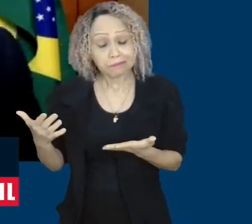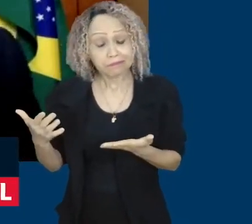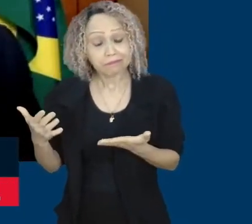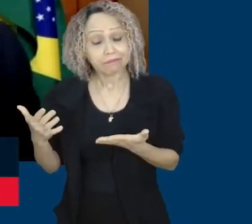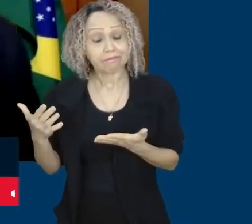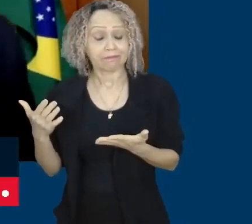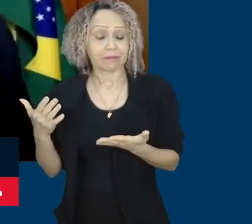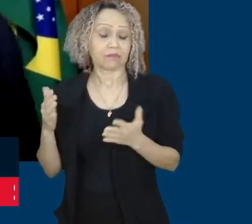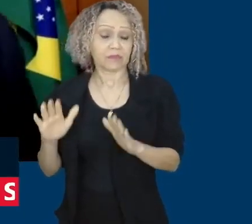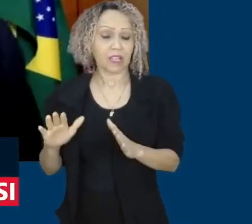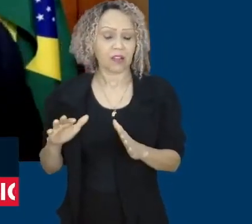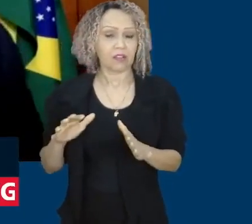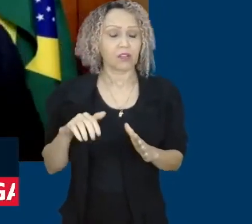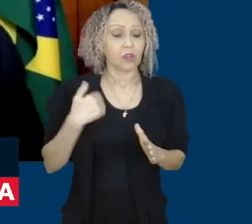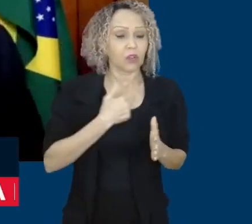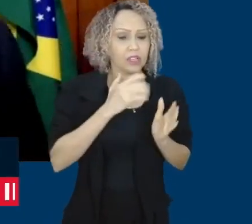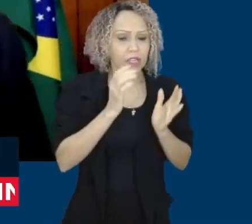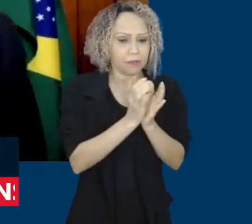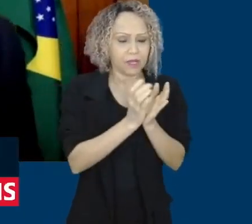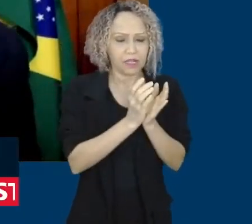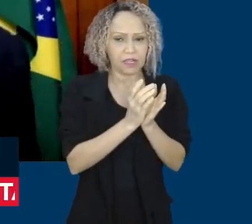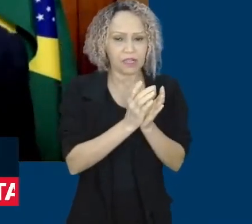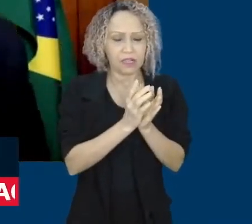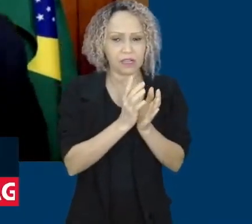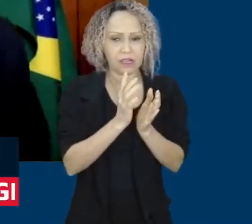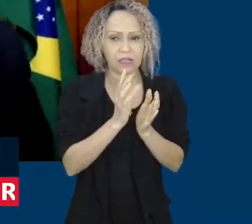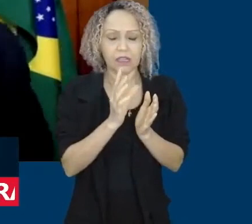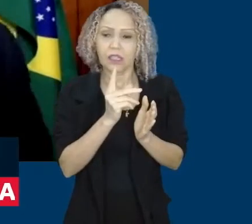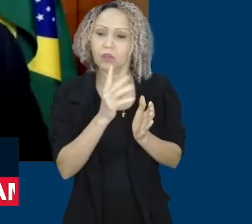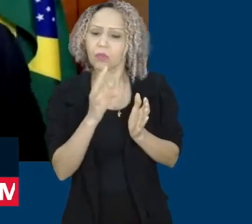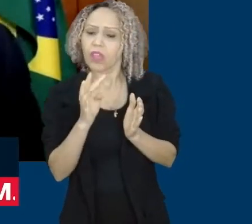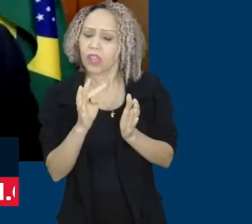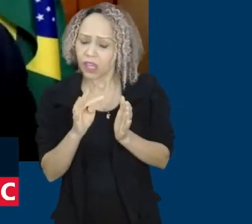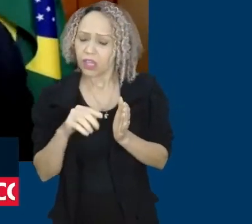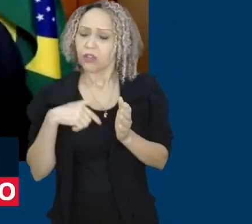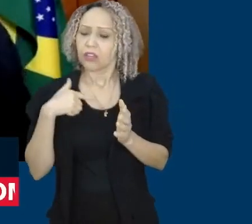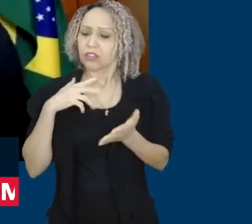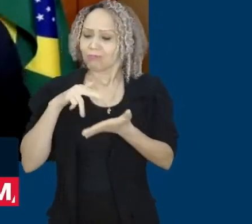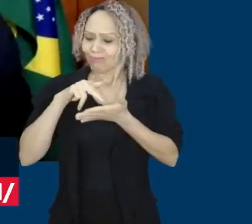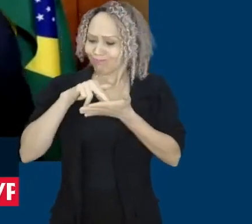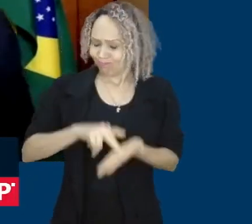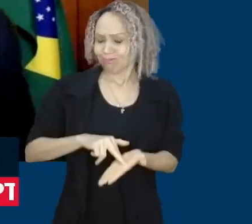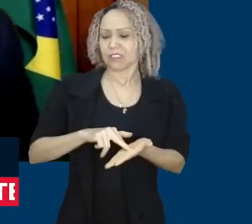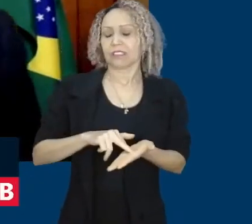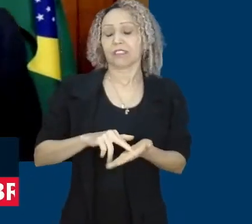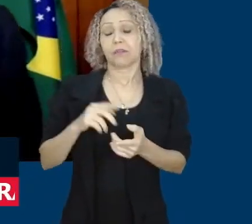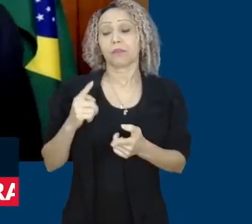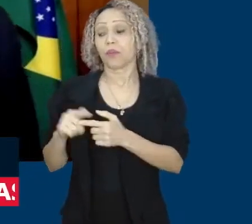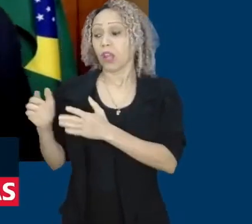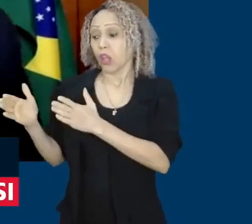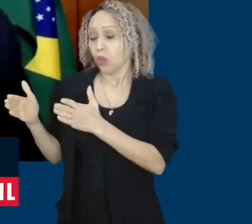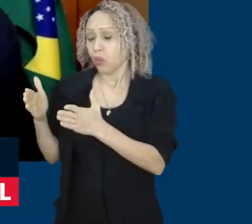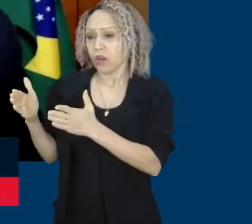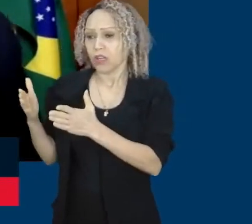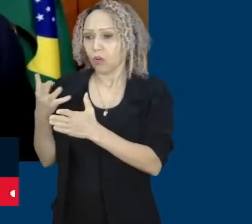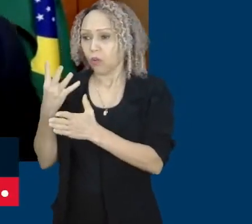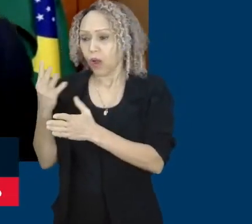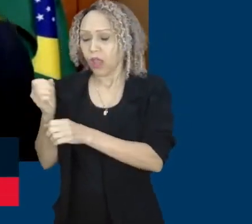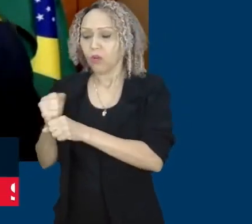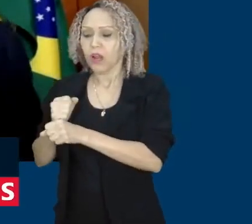Porque durante os 4 anos resistimos contra os cortes, em especial no campo da